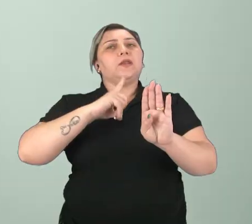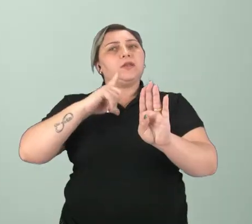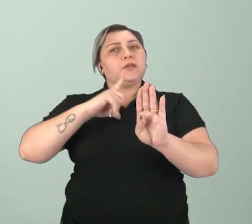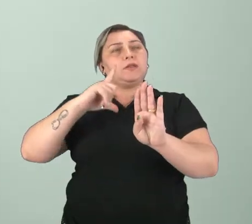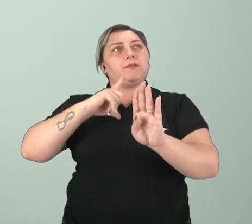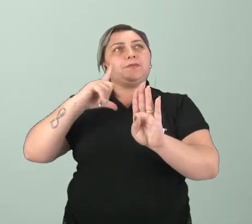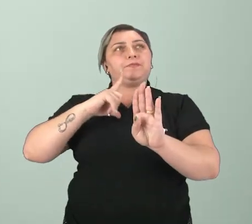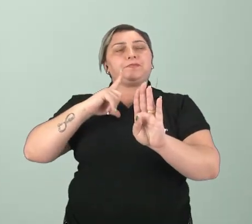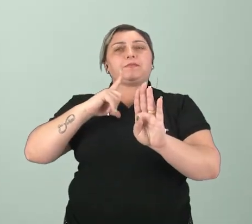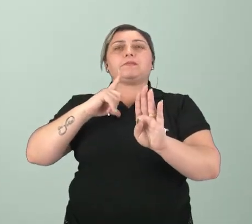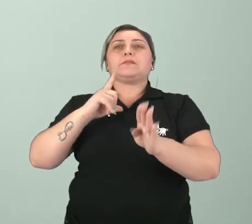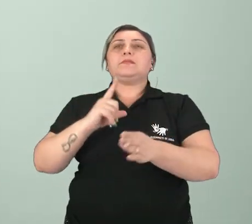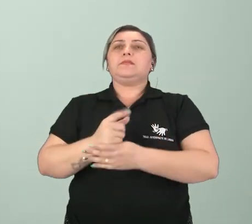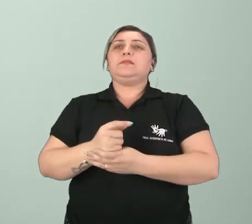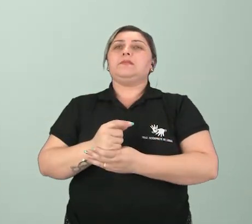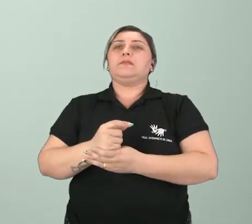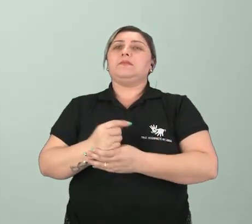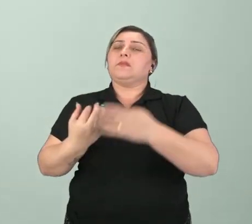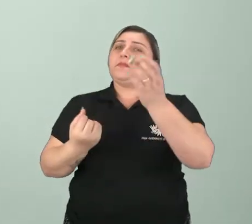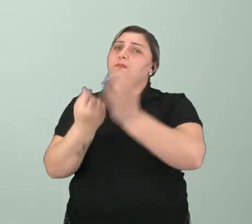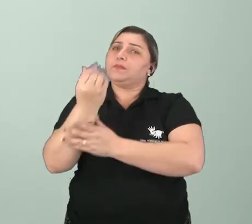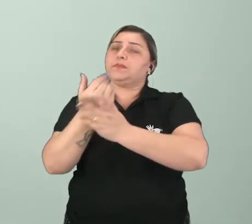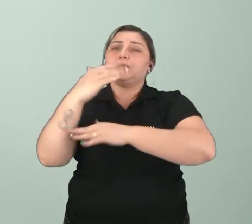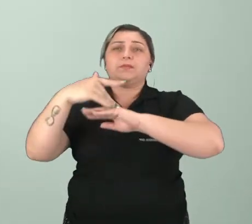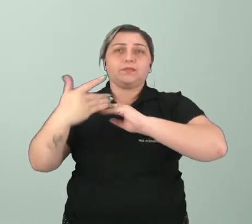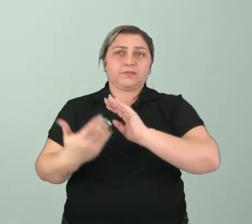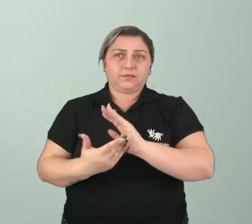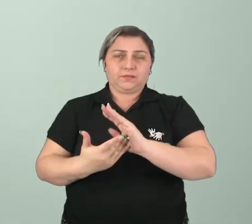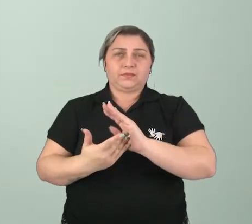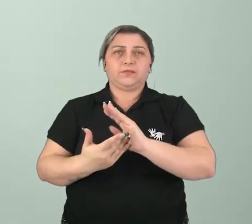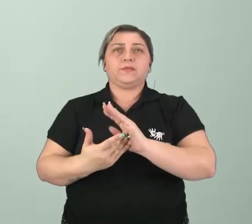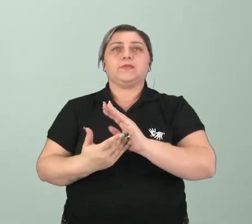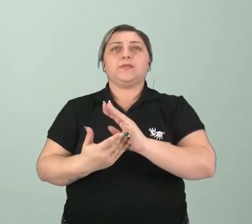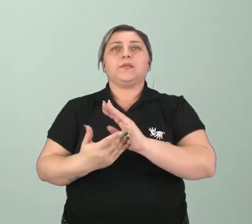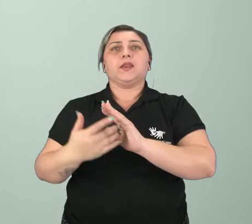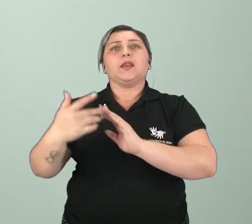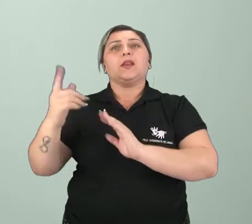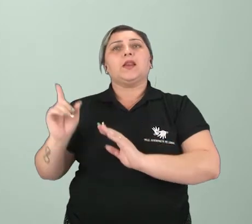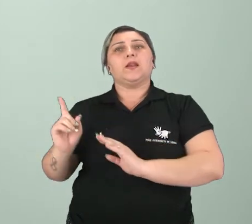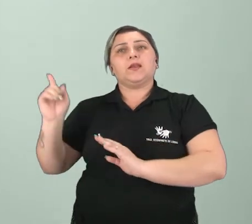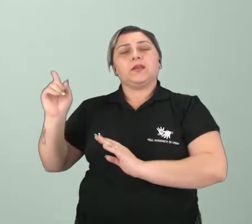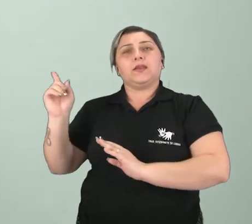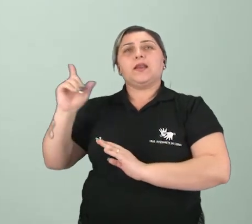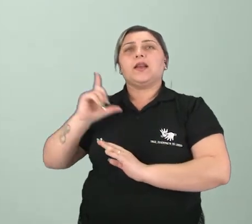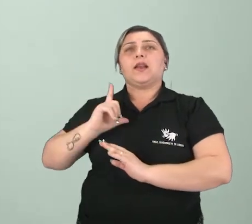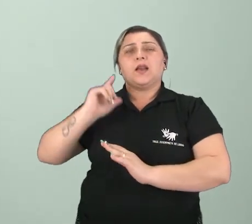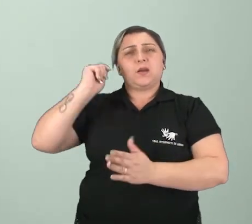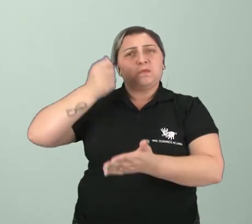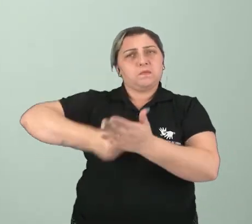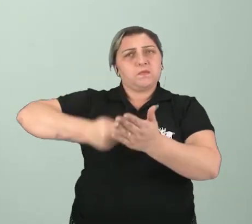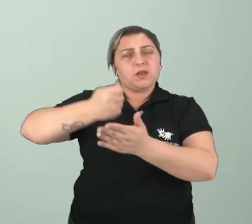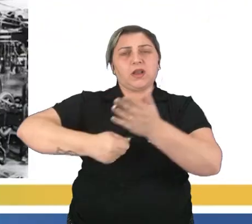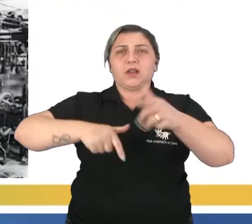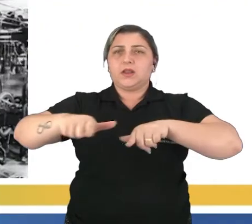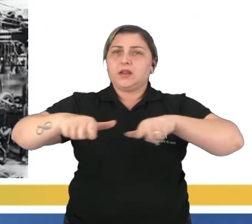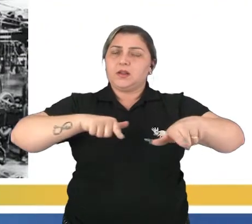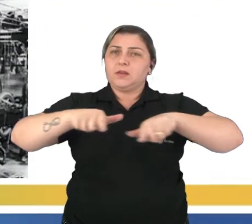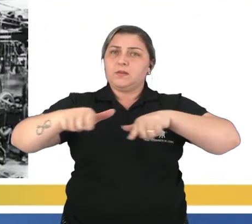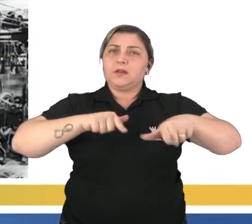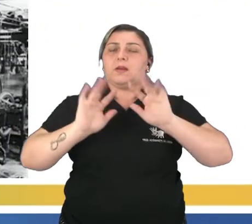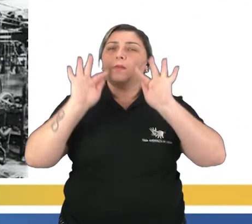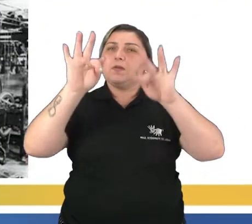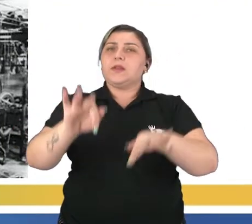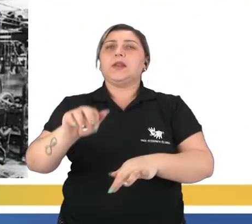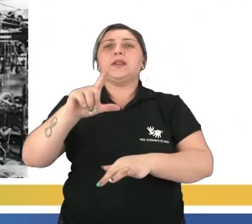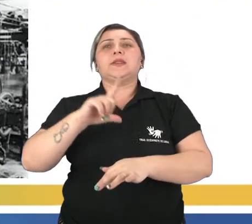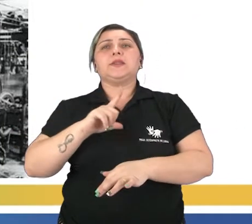quem detinha o processo produtivo, e o proletariado, que era quem era obrigado a produzir, a trabalhar para poder, no